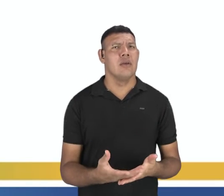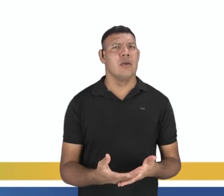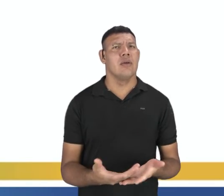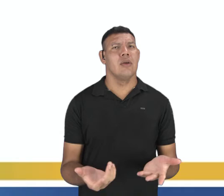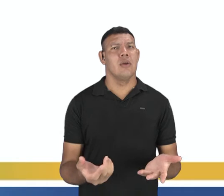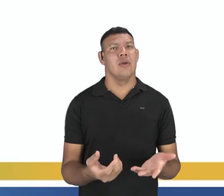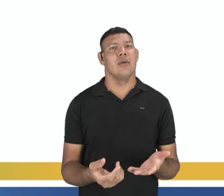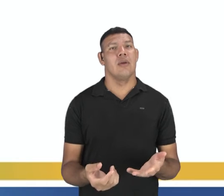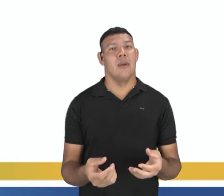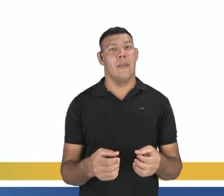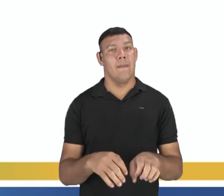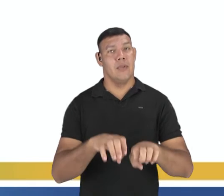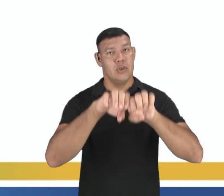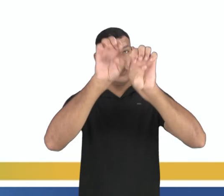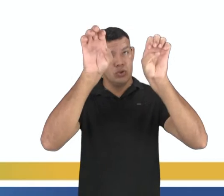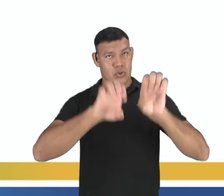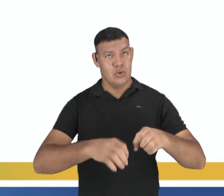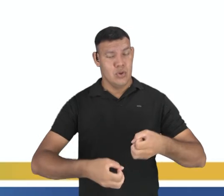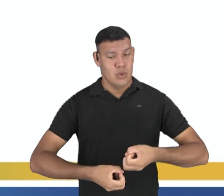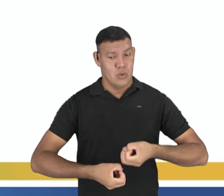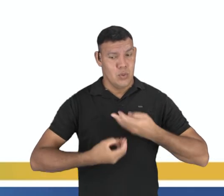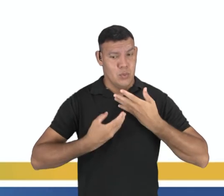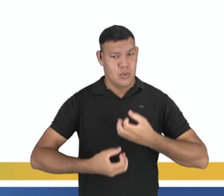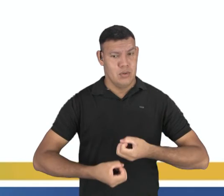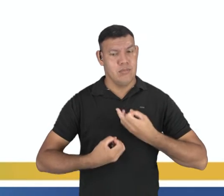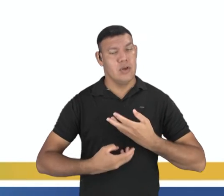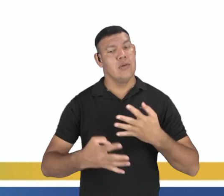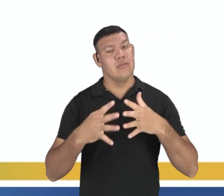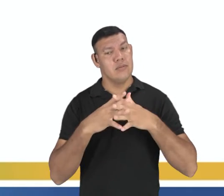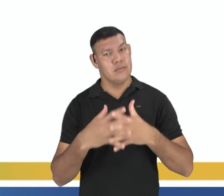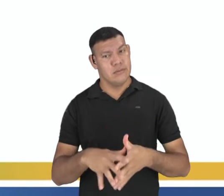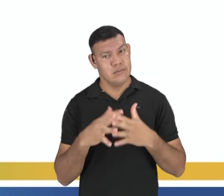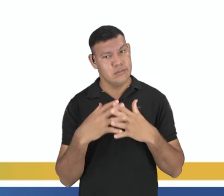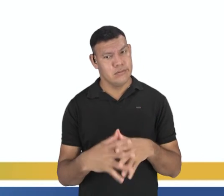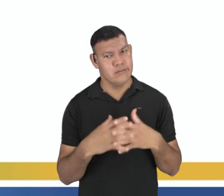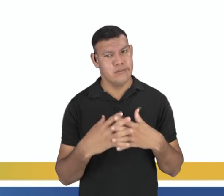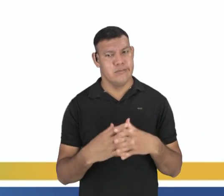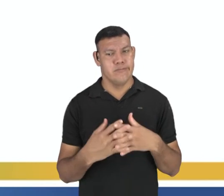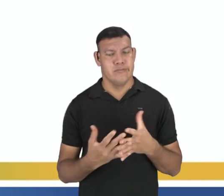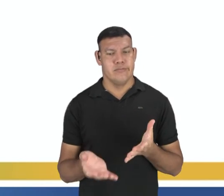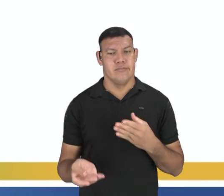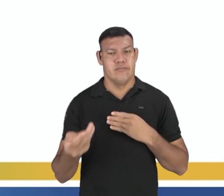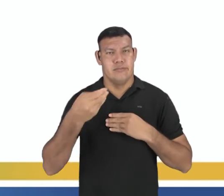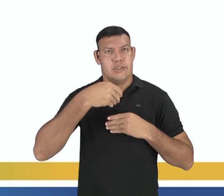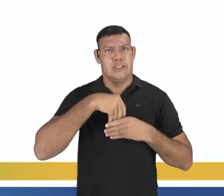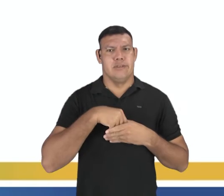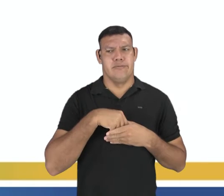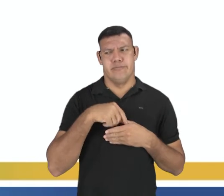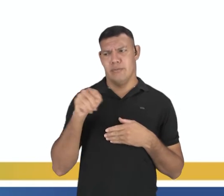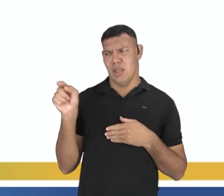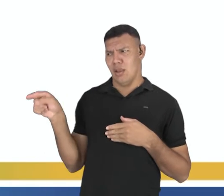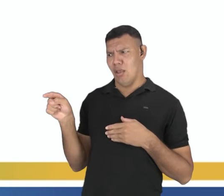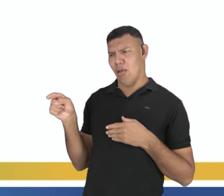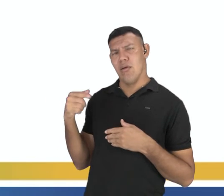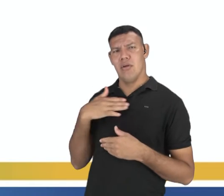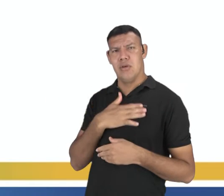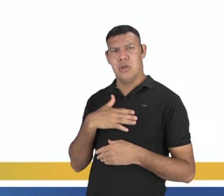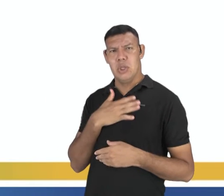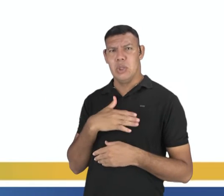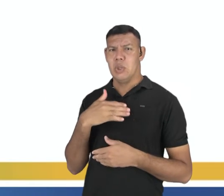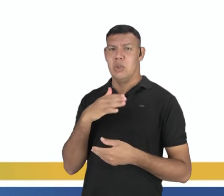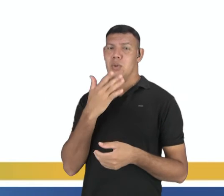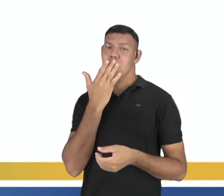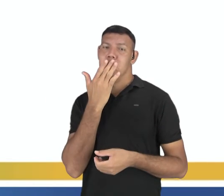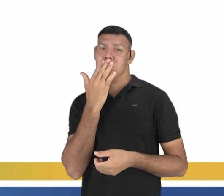poética complicada? É uma questão muito subjetiva. É igual você dizer que gosta de doce e a outra pessoa gosta de